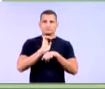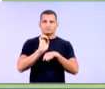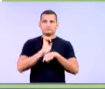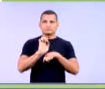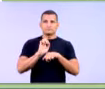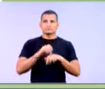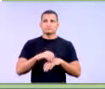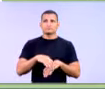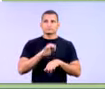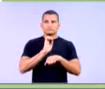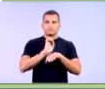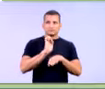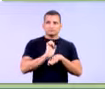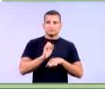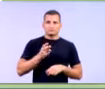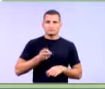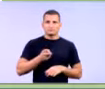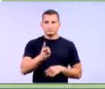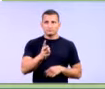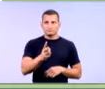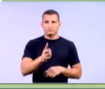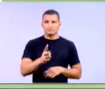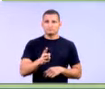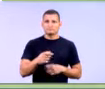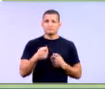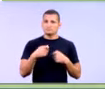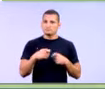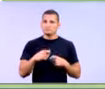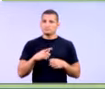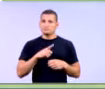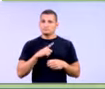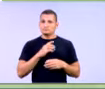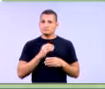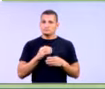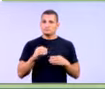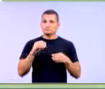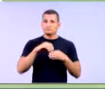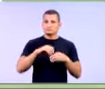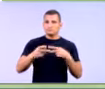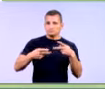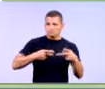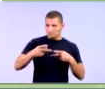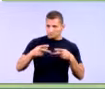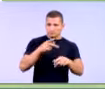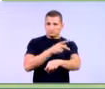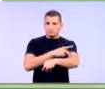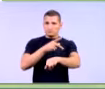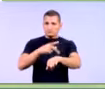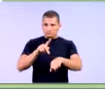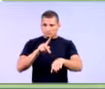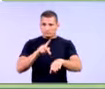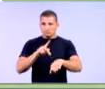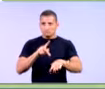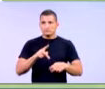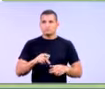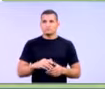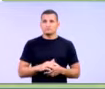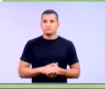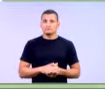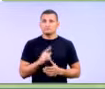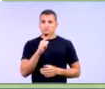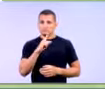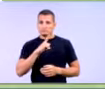O estágio sempre deve fazer parte de um projeto pedagógico, né, do curso. Isso aqui está